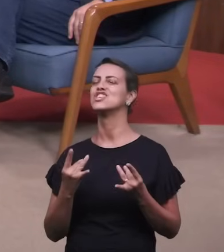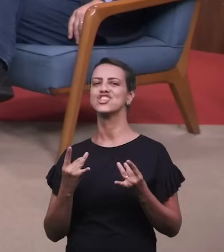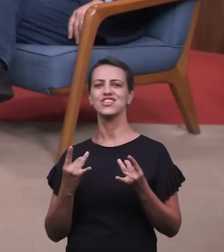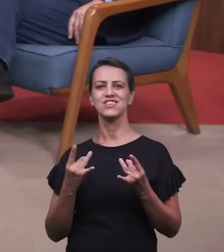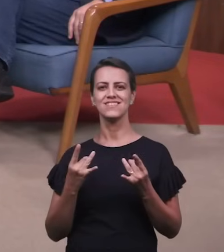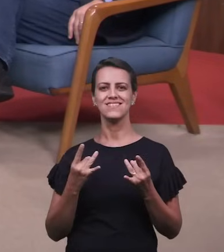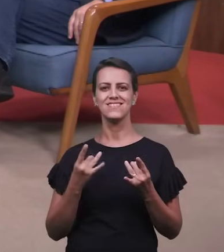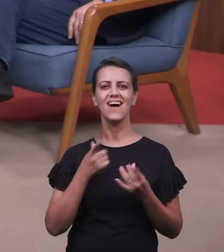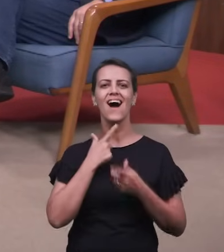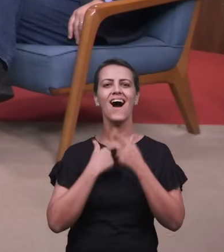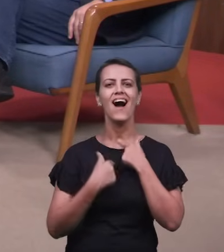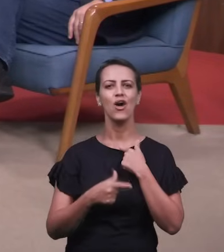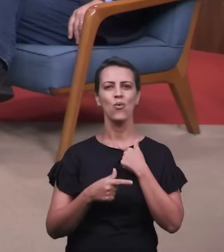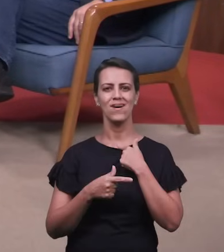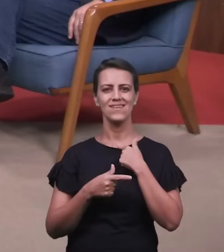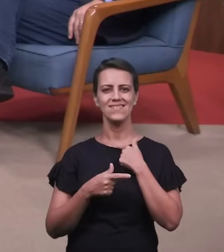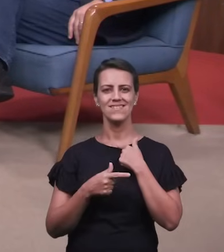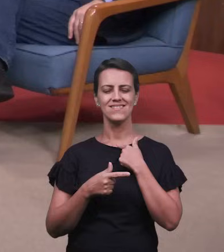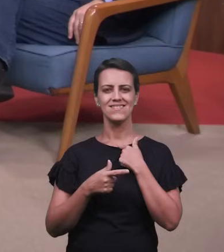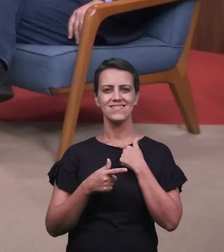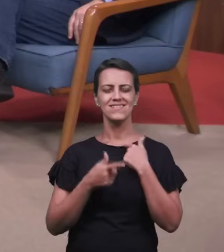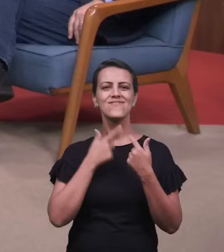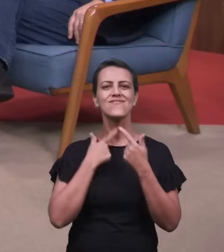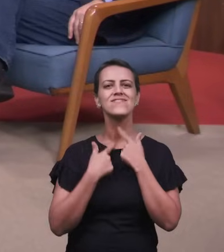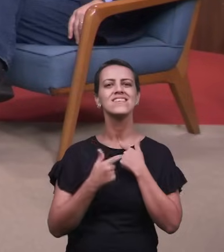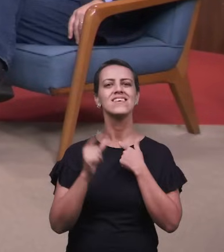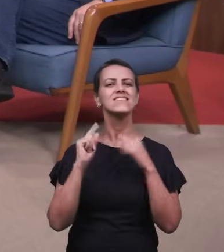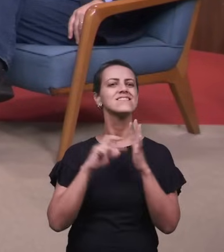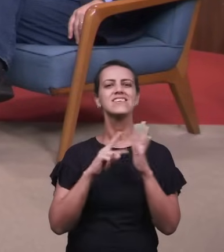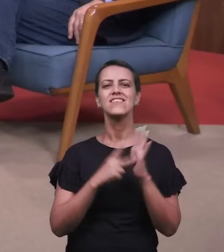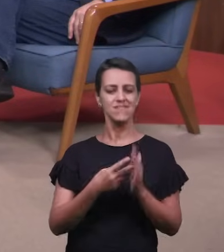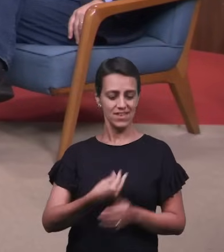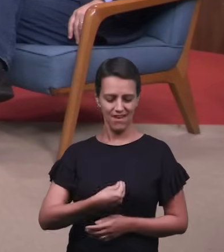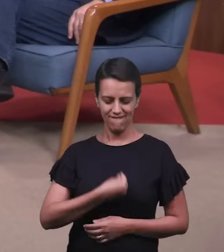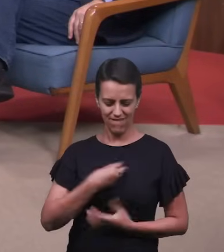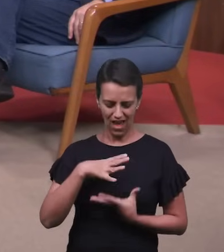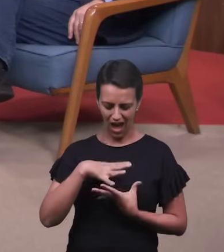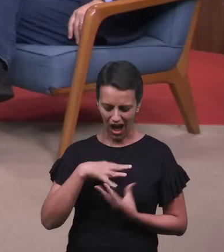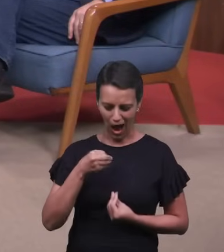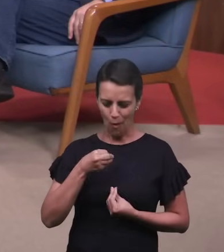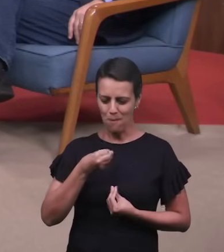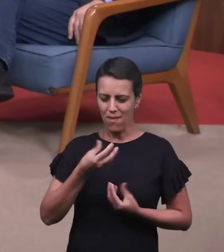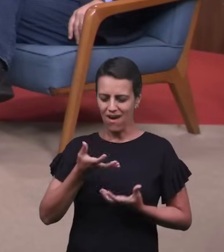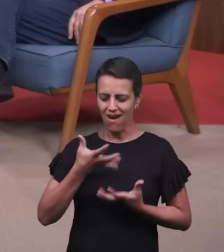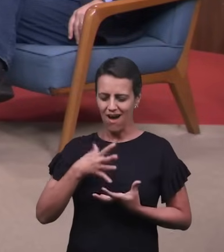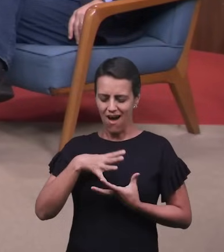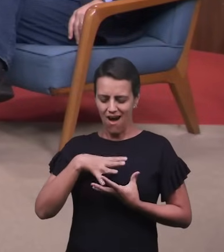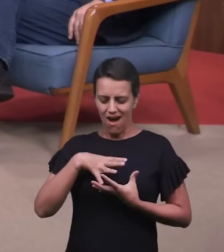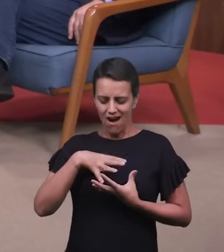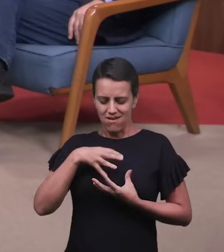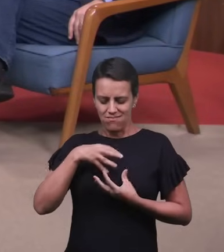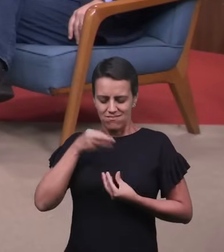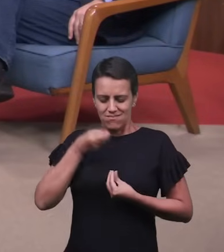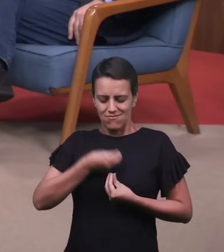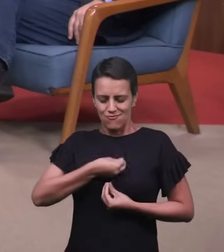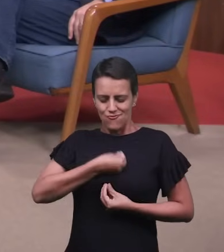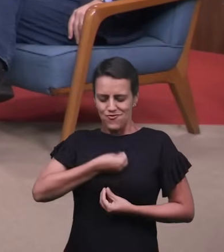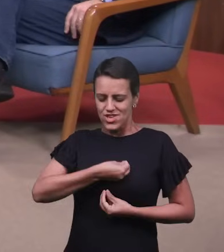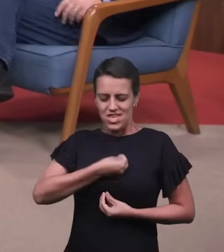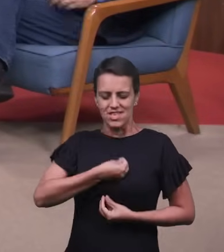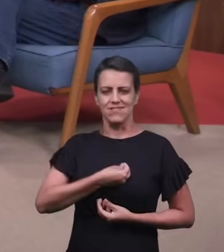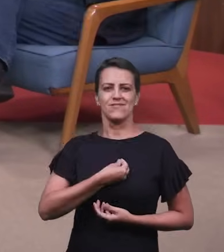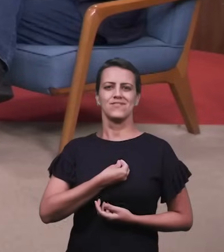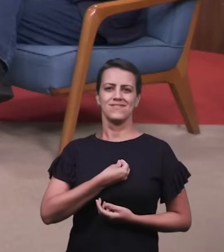Deus? Deus morto? O Deus que não fala? O Deus que tem olhos, mas não vê? Não. A minha alma tem sede. Glórias a Deus. Do